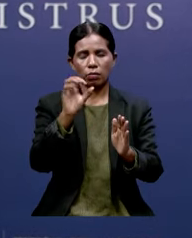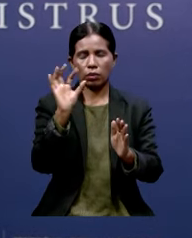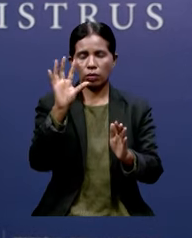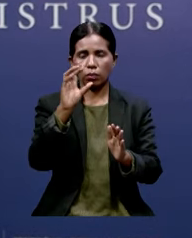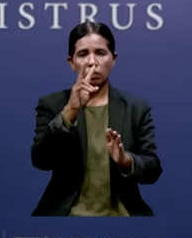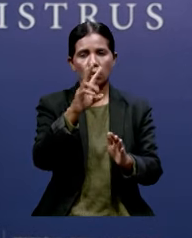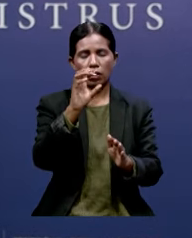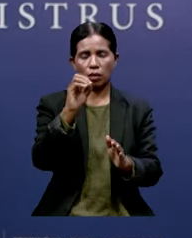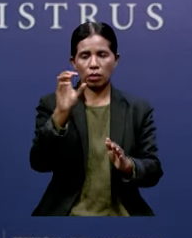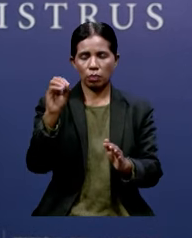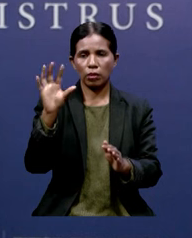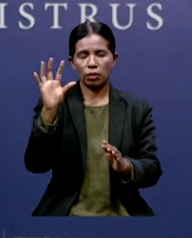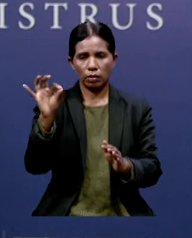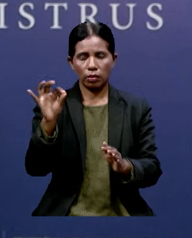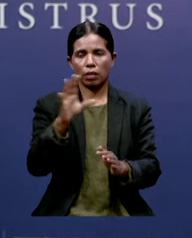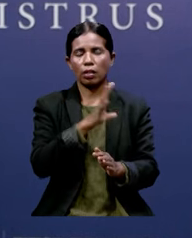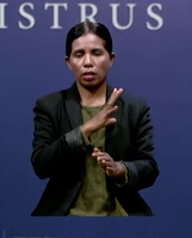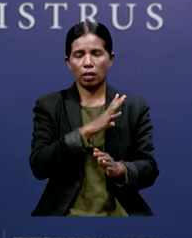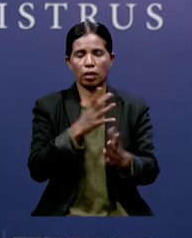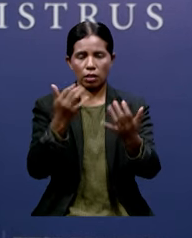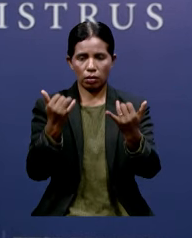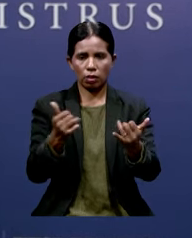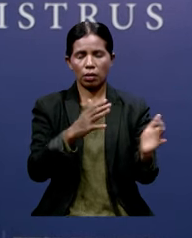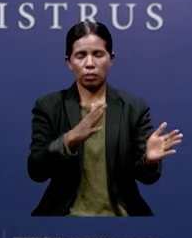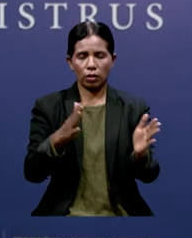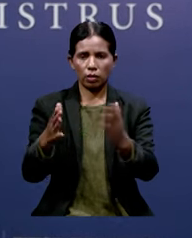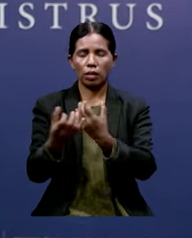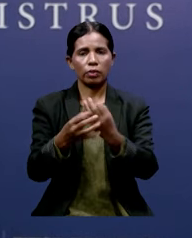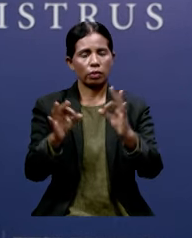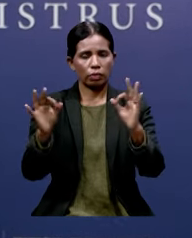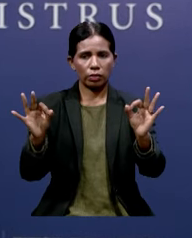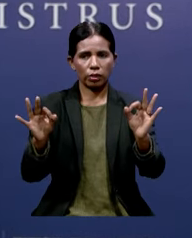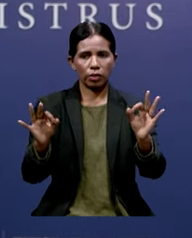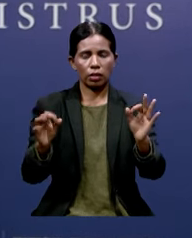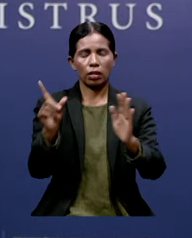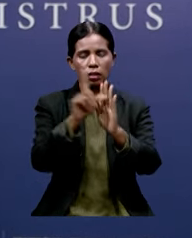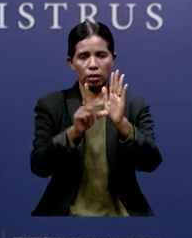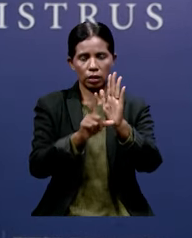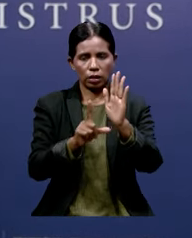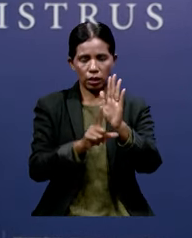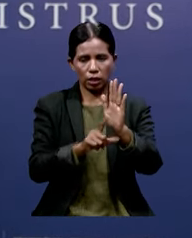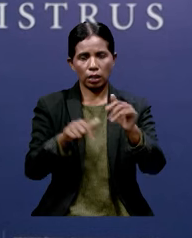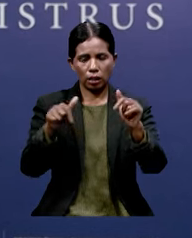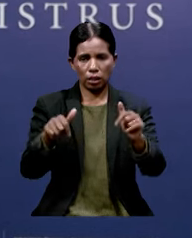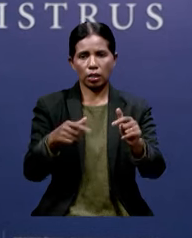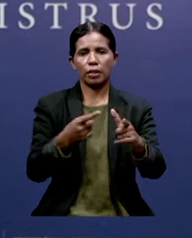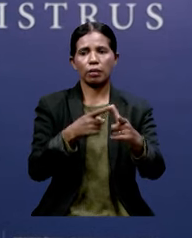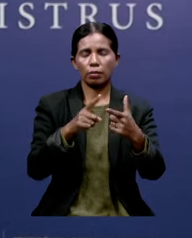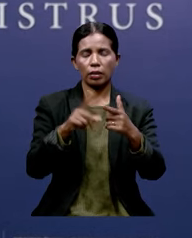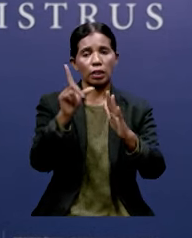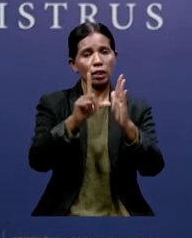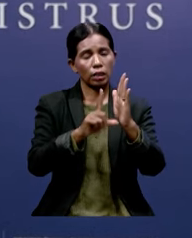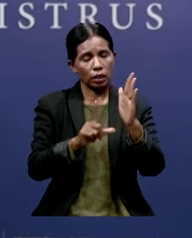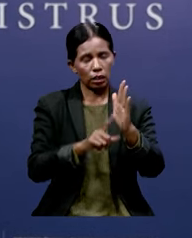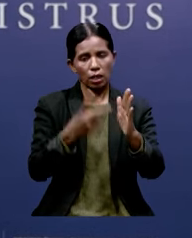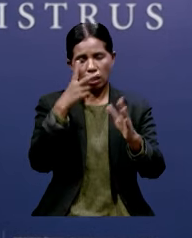Nian quando a Rinha ela aguarda ela processo finalização da lista de Nian faremos o assunto ser